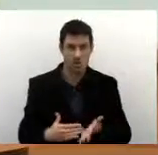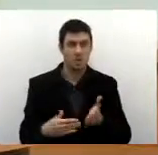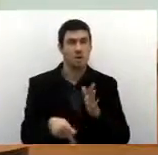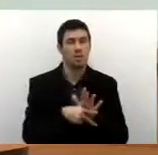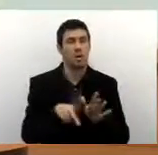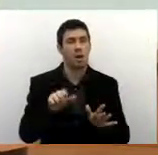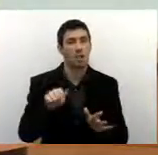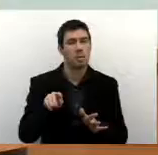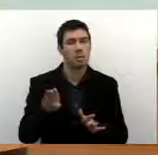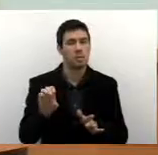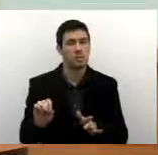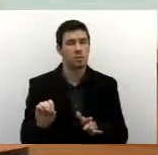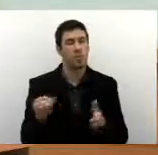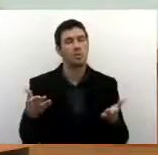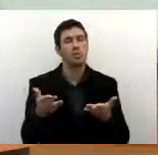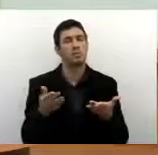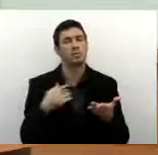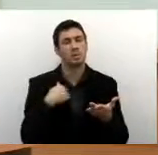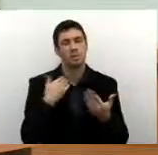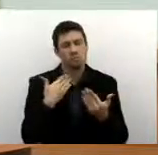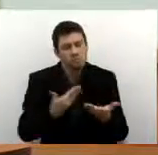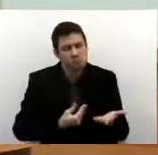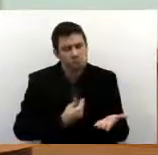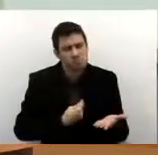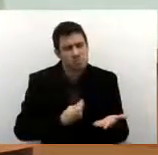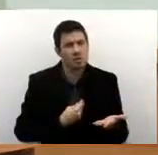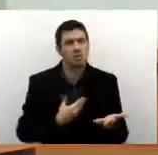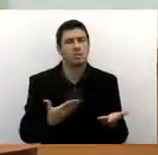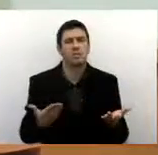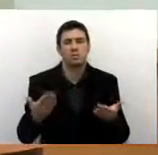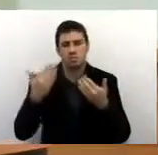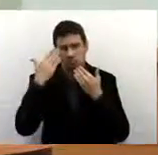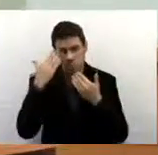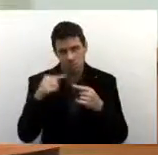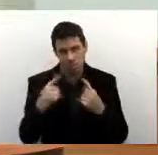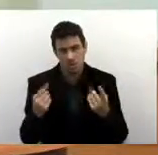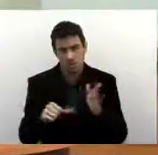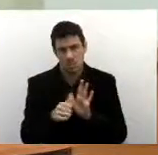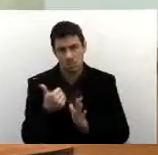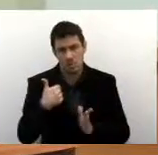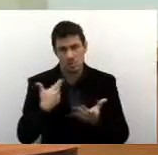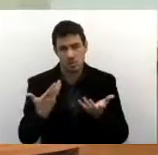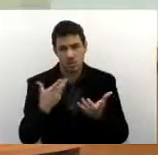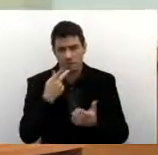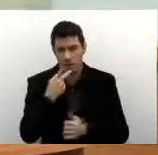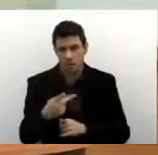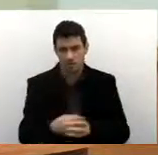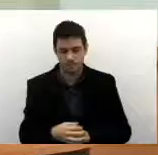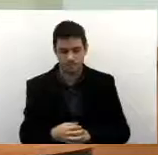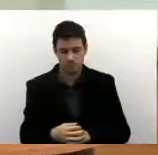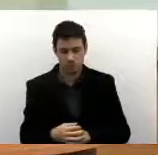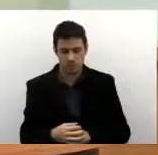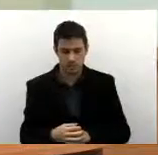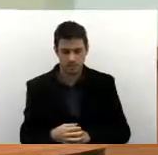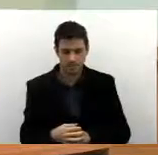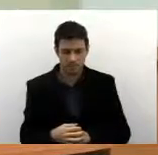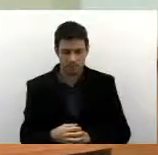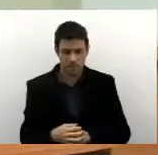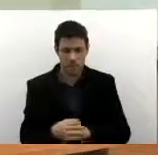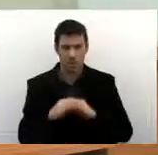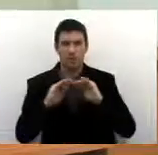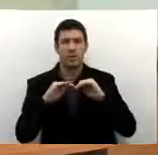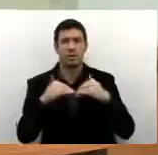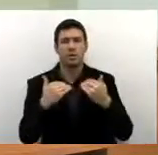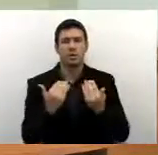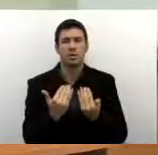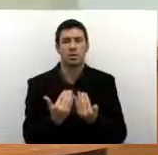Maslum, a quem eu tenho um apreço muito grande, mas primeiramente dizer para a casa, que seria